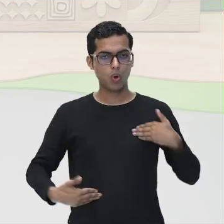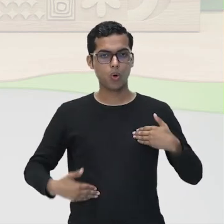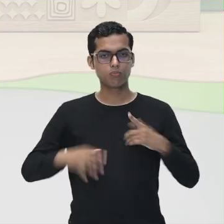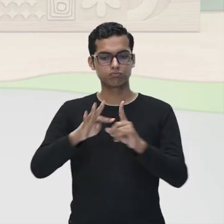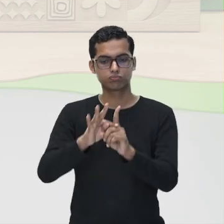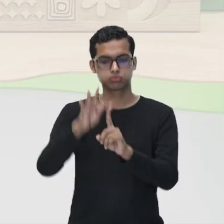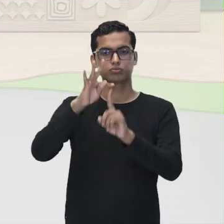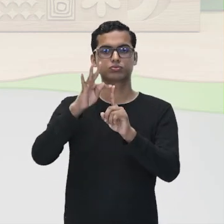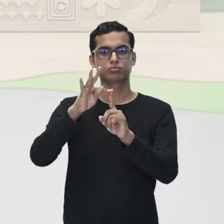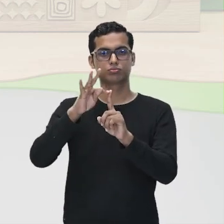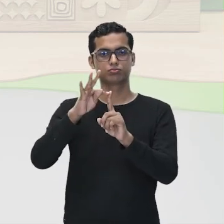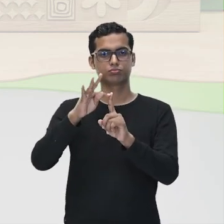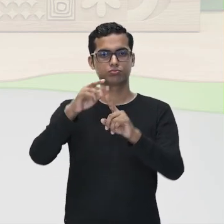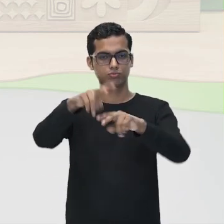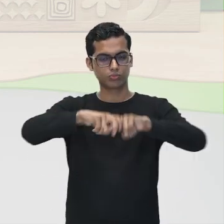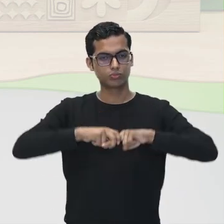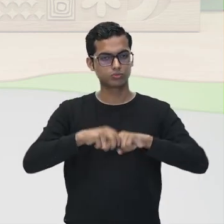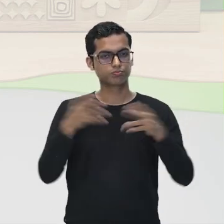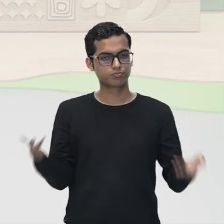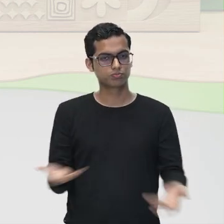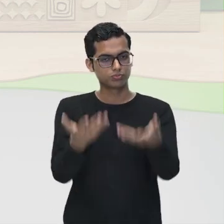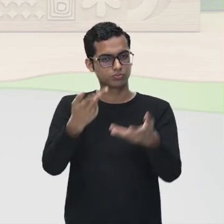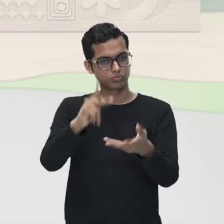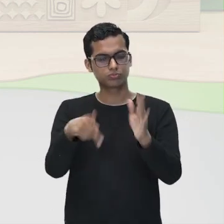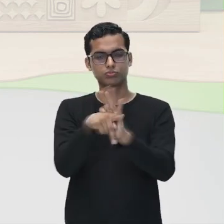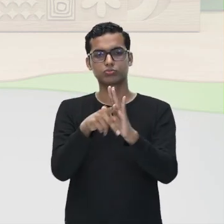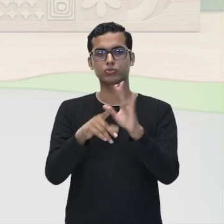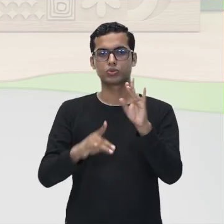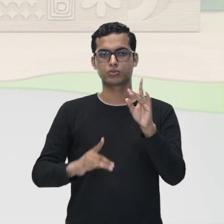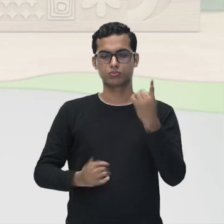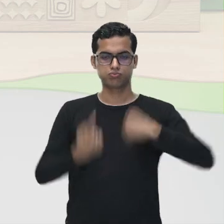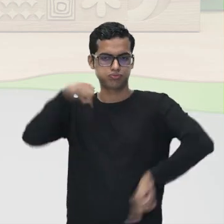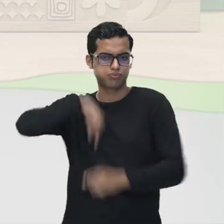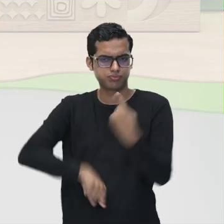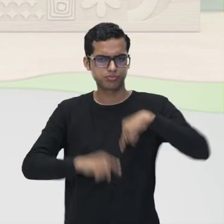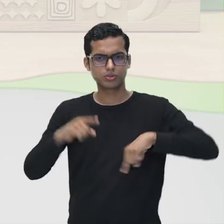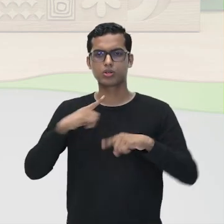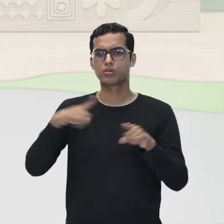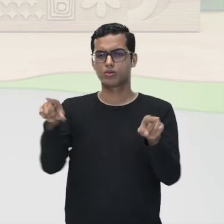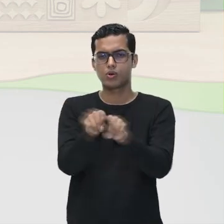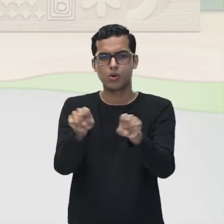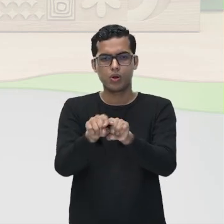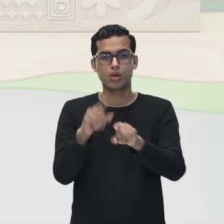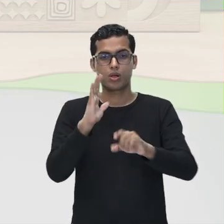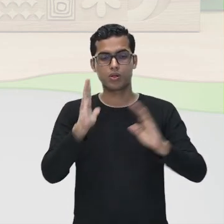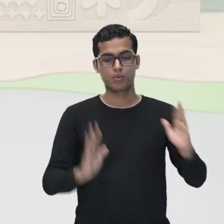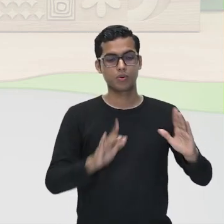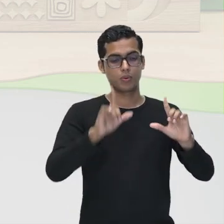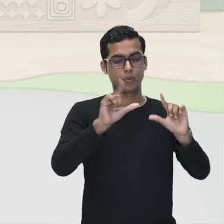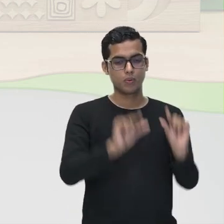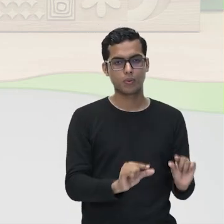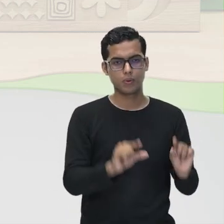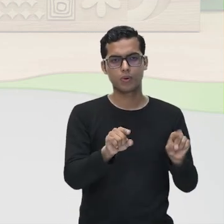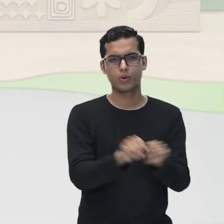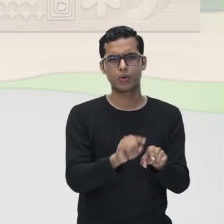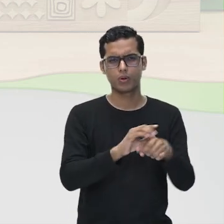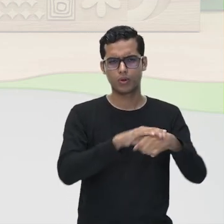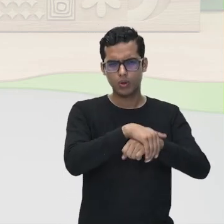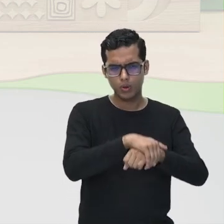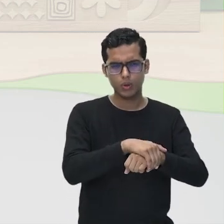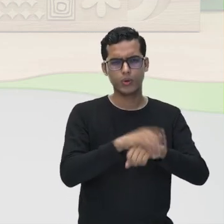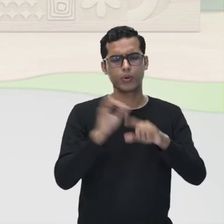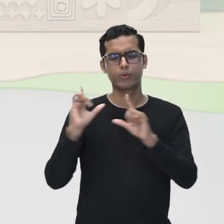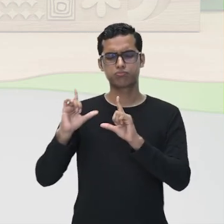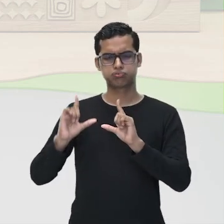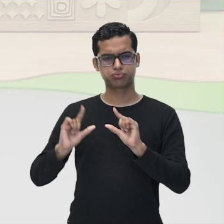para aumentar o seu metabolismo, e diminui durante a noite, que é a hora que o nosso corpo irá